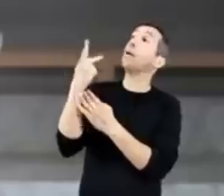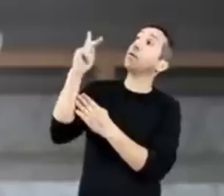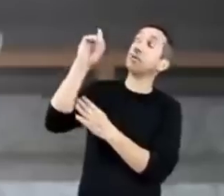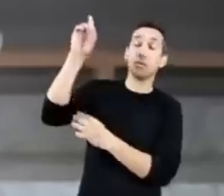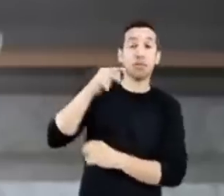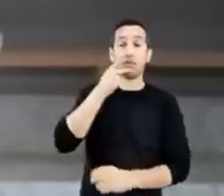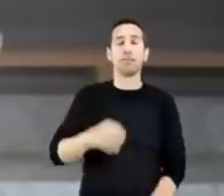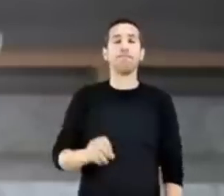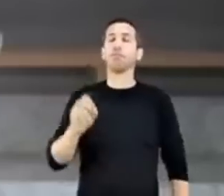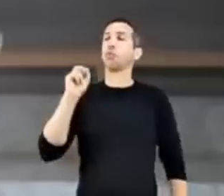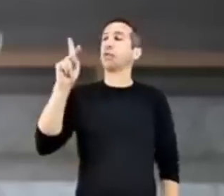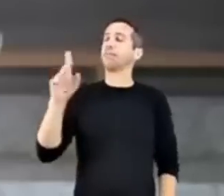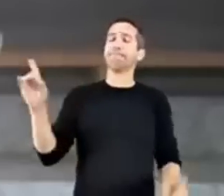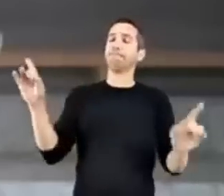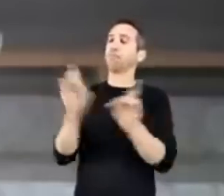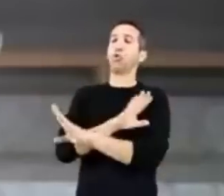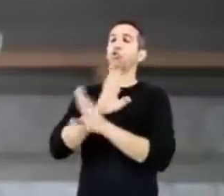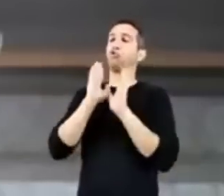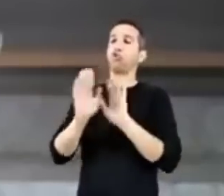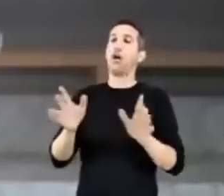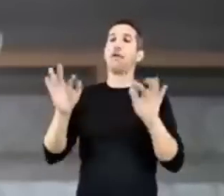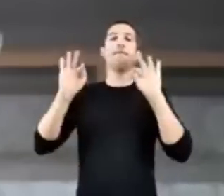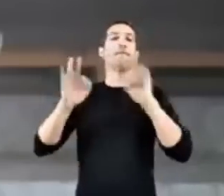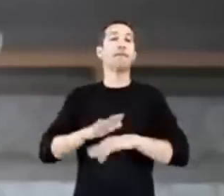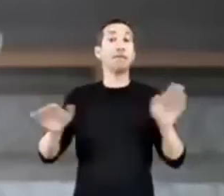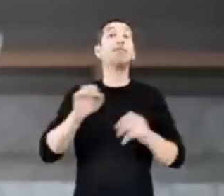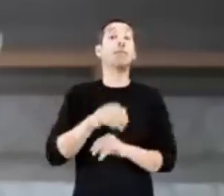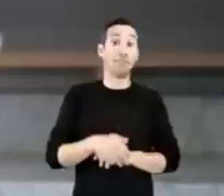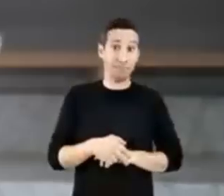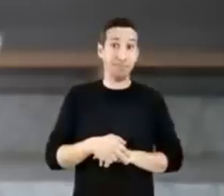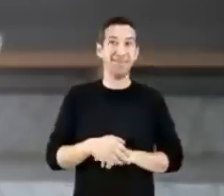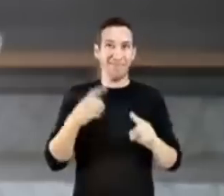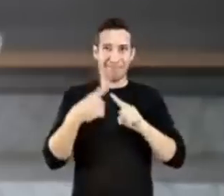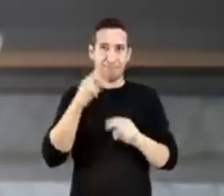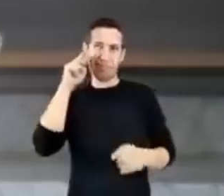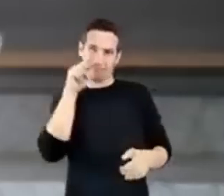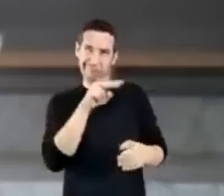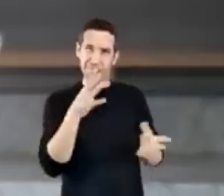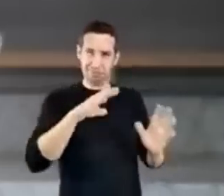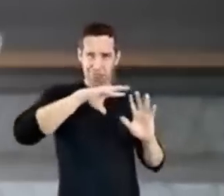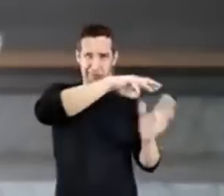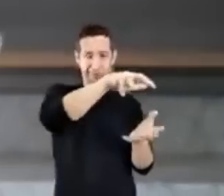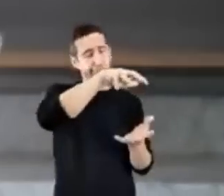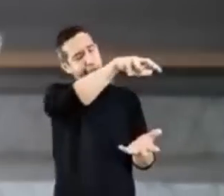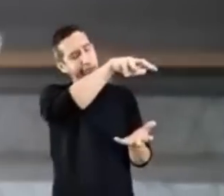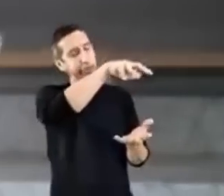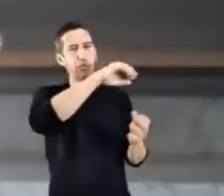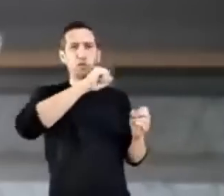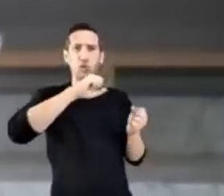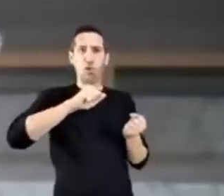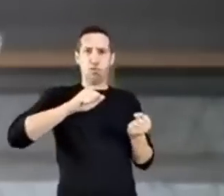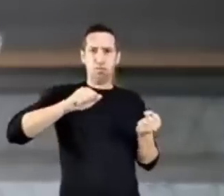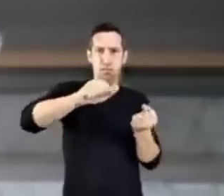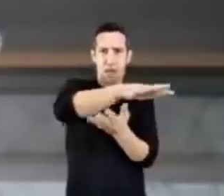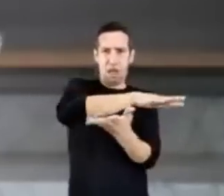eu chego é isso aqui porque quando a gente olha para o planeta inteiro assim a gente olha assim do ponto de